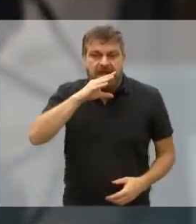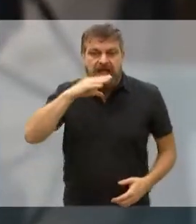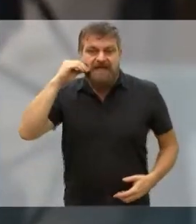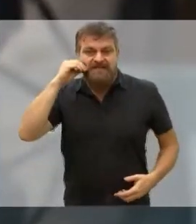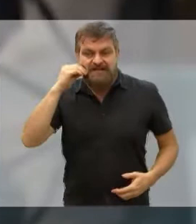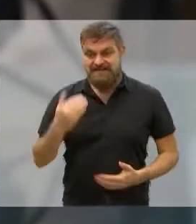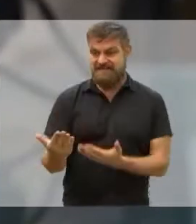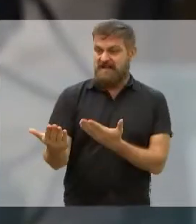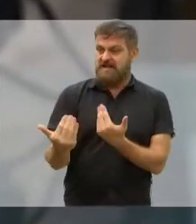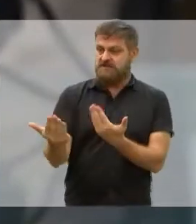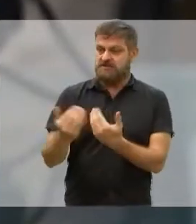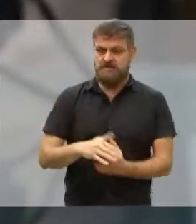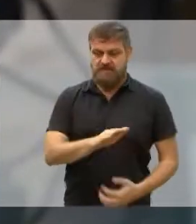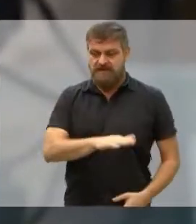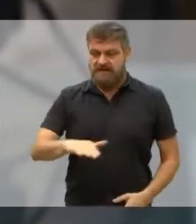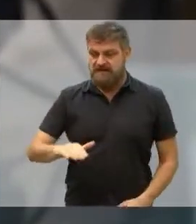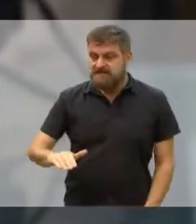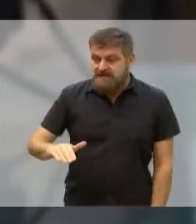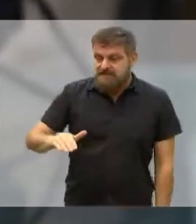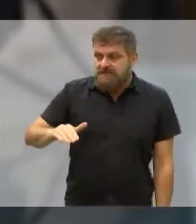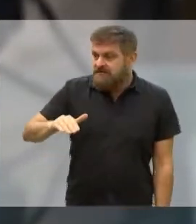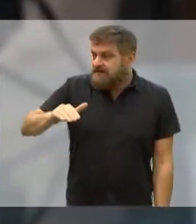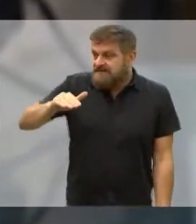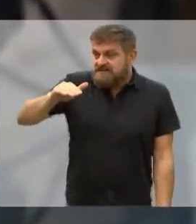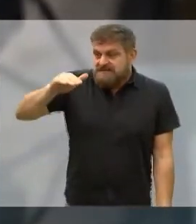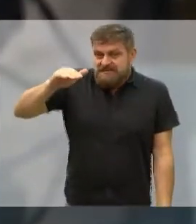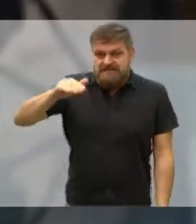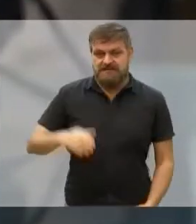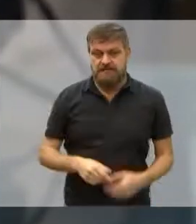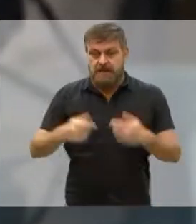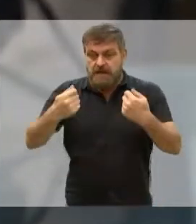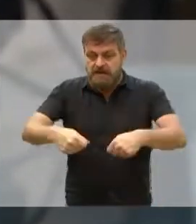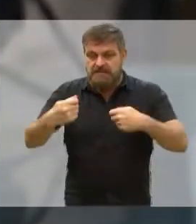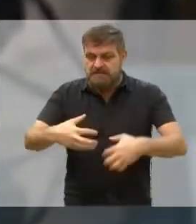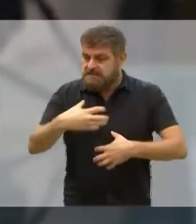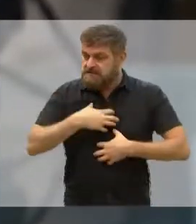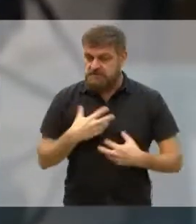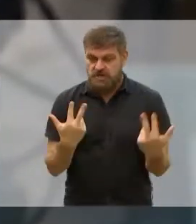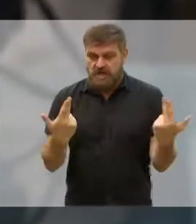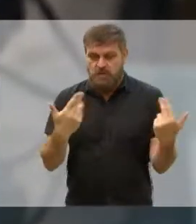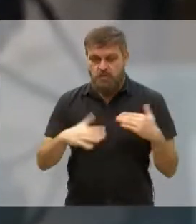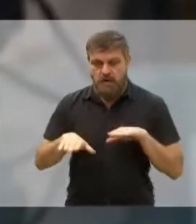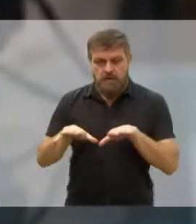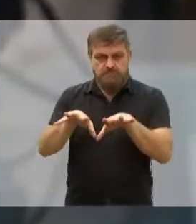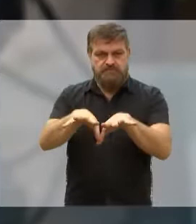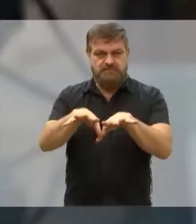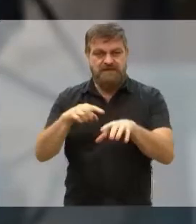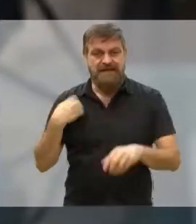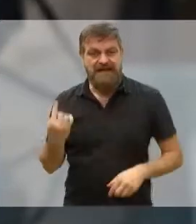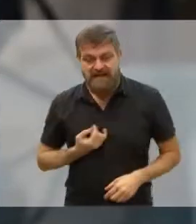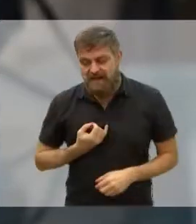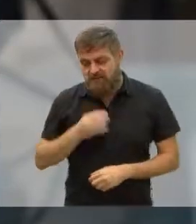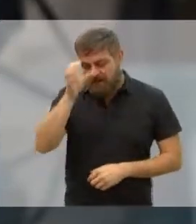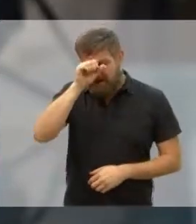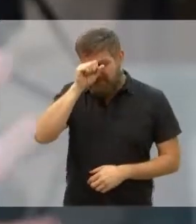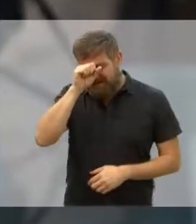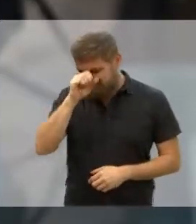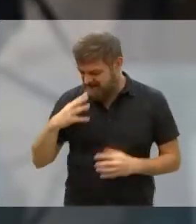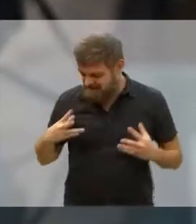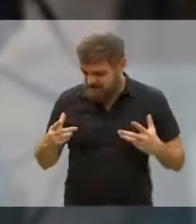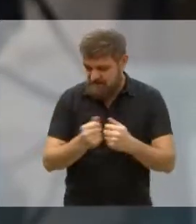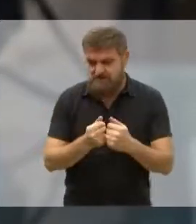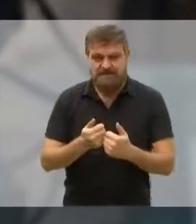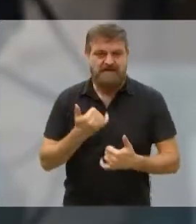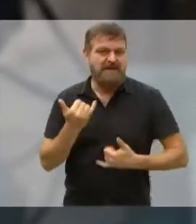são moças, as crianças são jovens já. Eles precisam desses momentos, né? Então, assim, é um aprendizado para